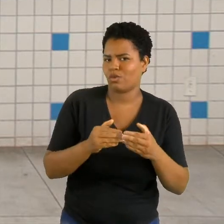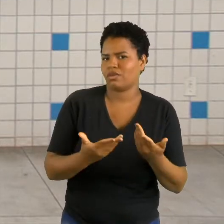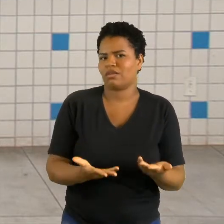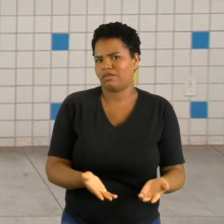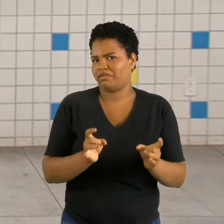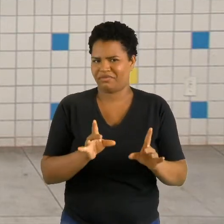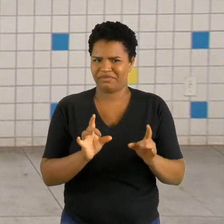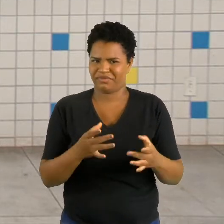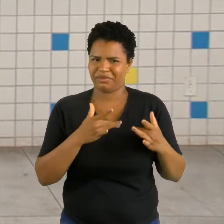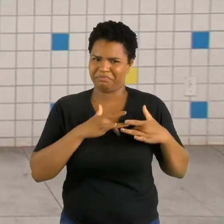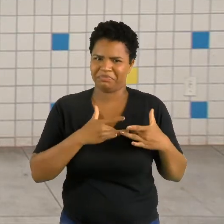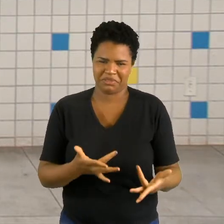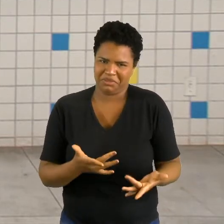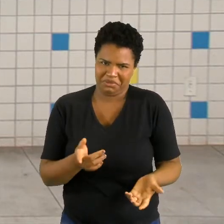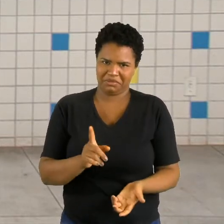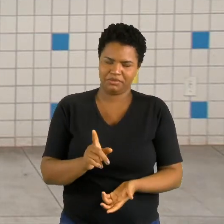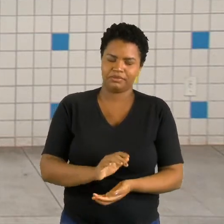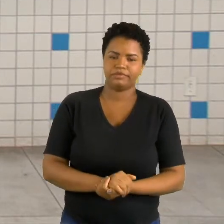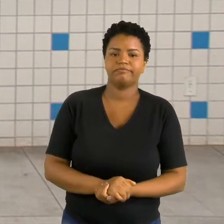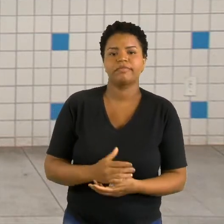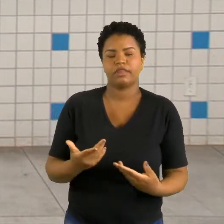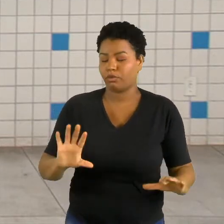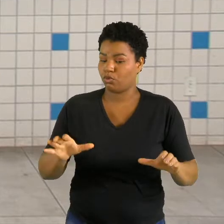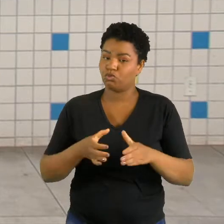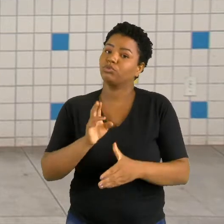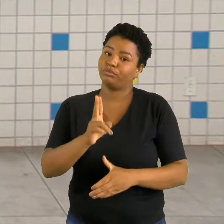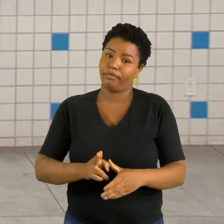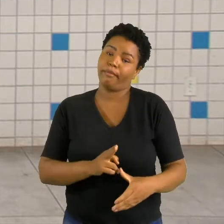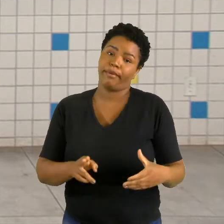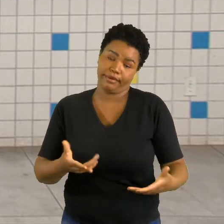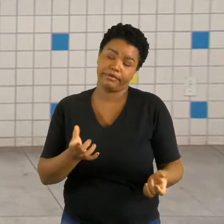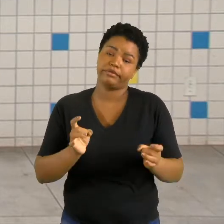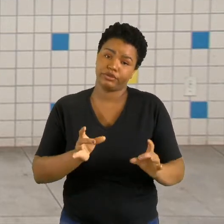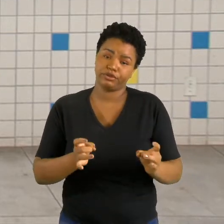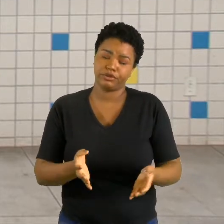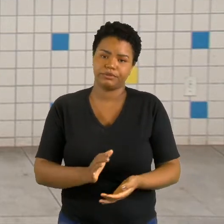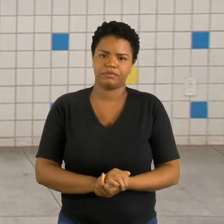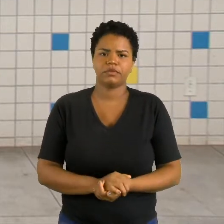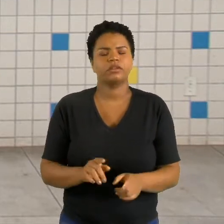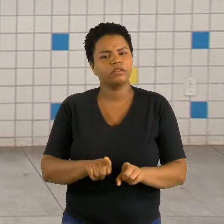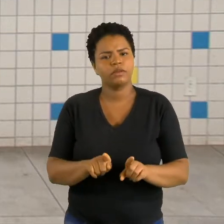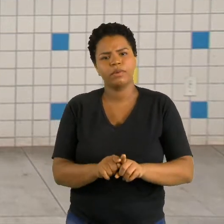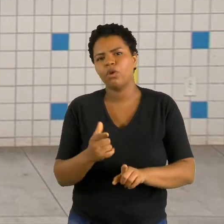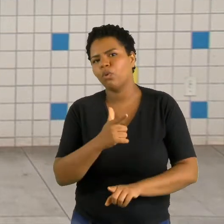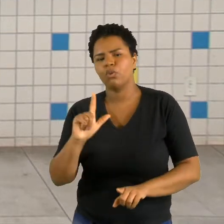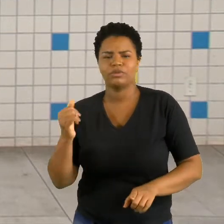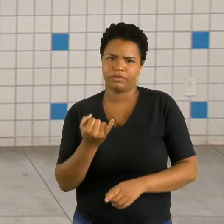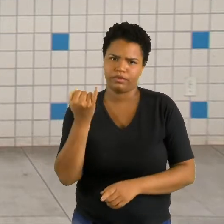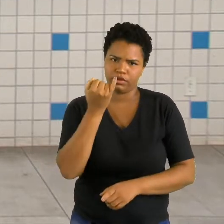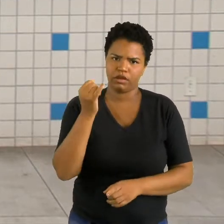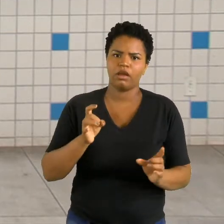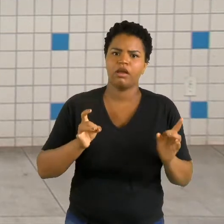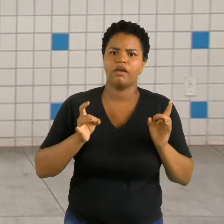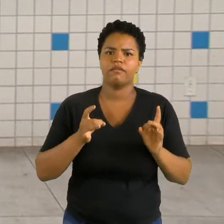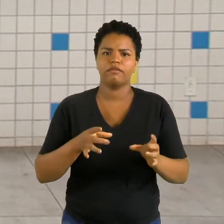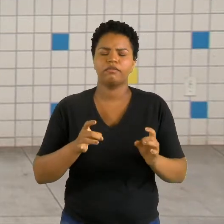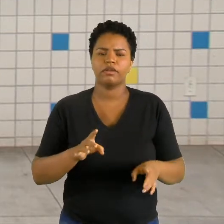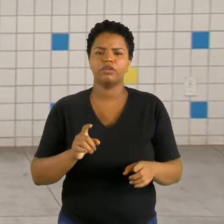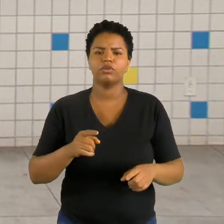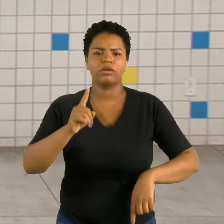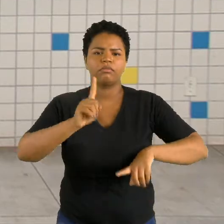venda de indulgências. Outro fator também muito importante, falando sobre a corrupção da igreja daquele período, era a venda de relíquias